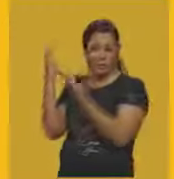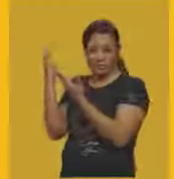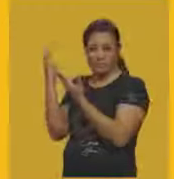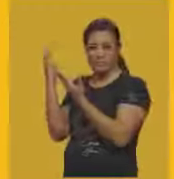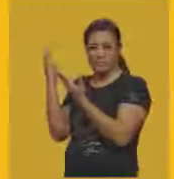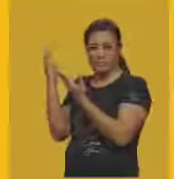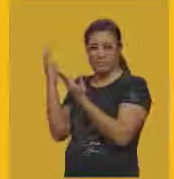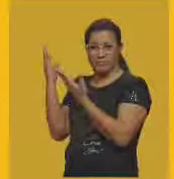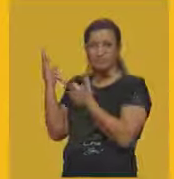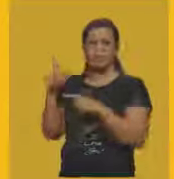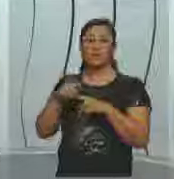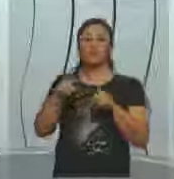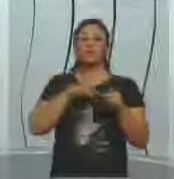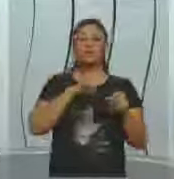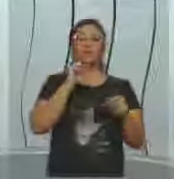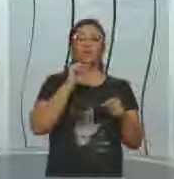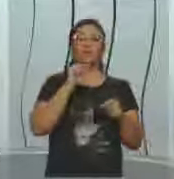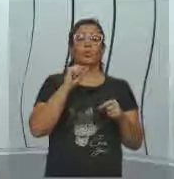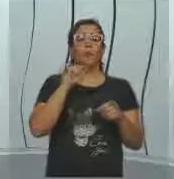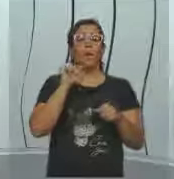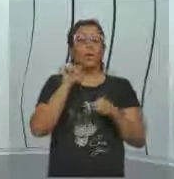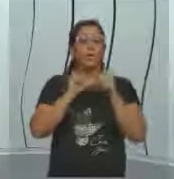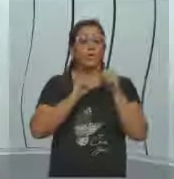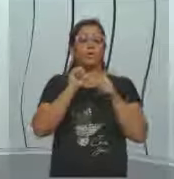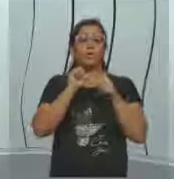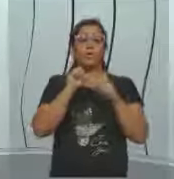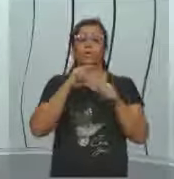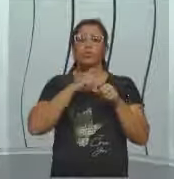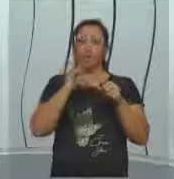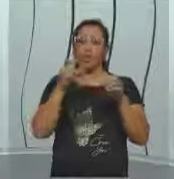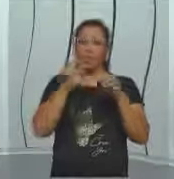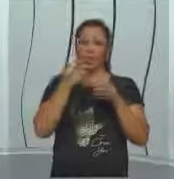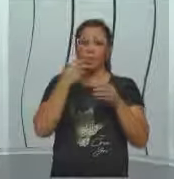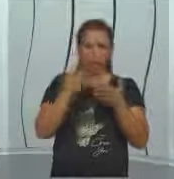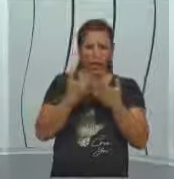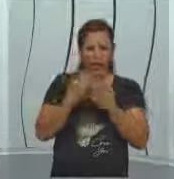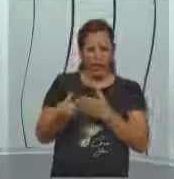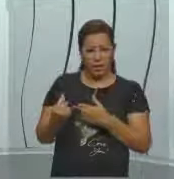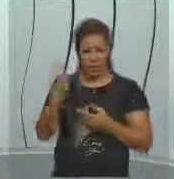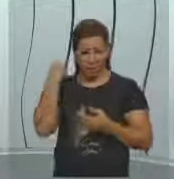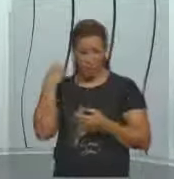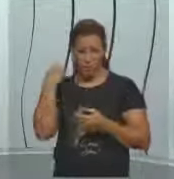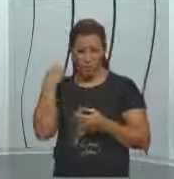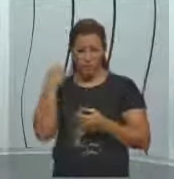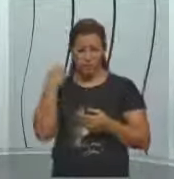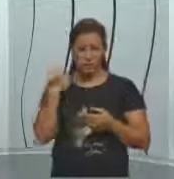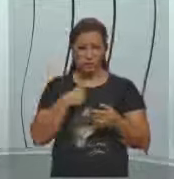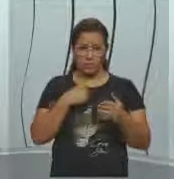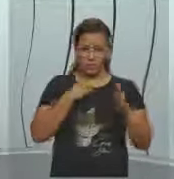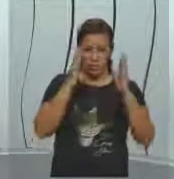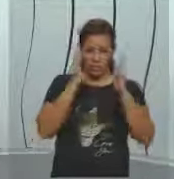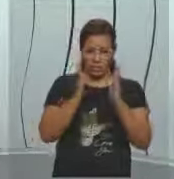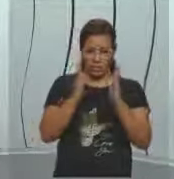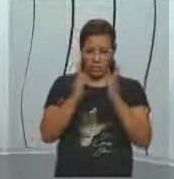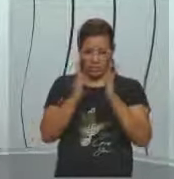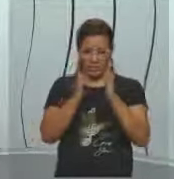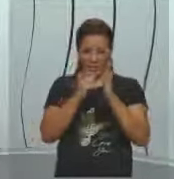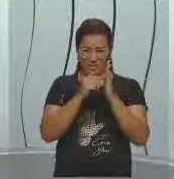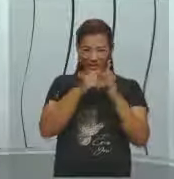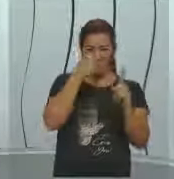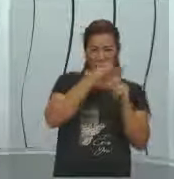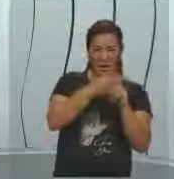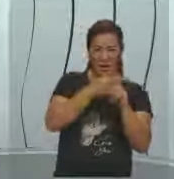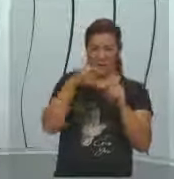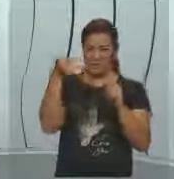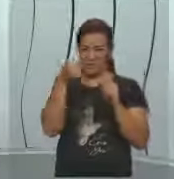Aqui eu tenho um transformador, tenho capacitores, que eu falei na aula passada, né, que é aquele componente que tem placas paralelas, que você